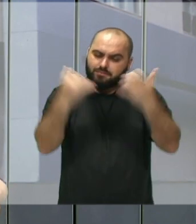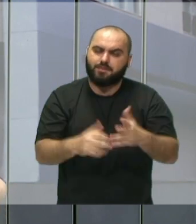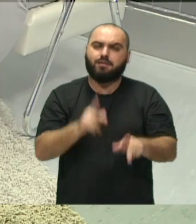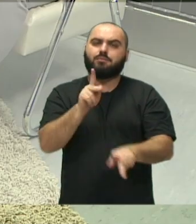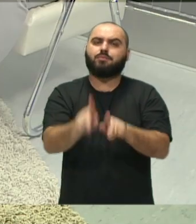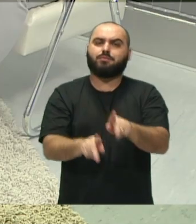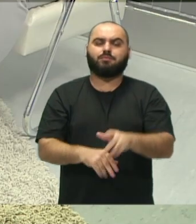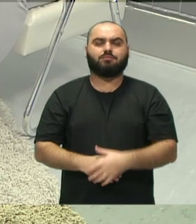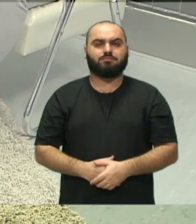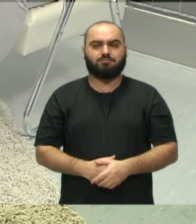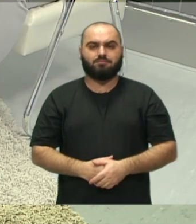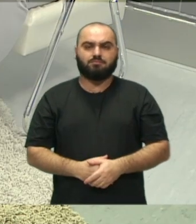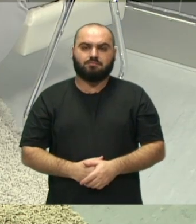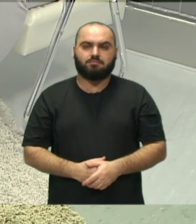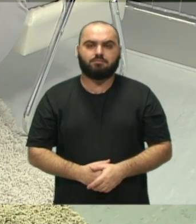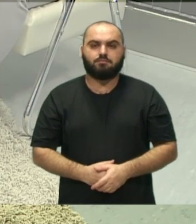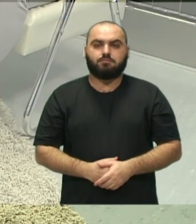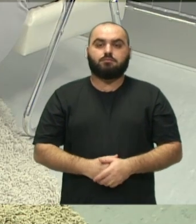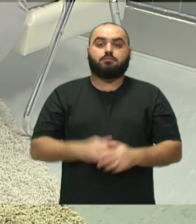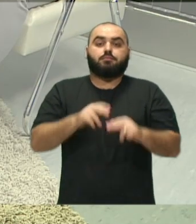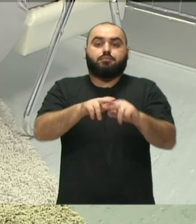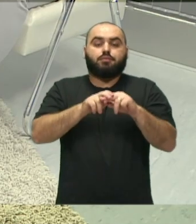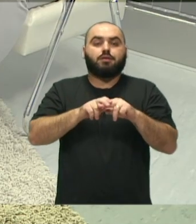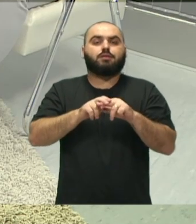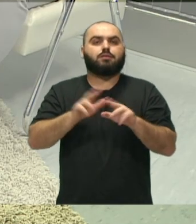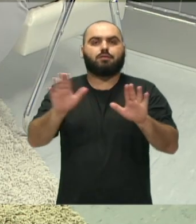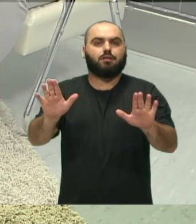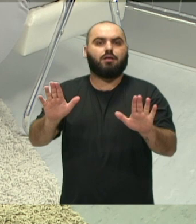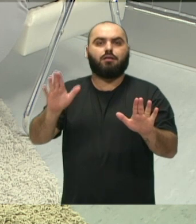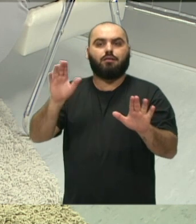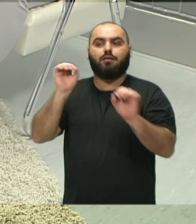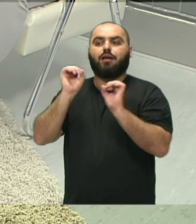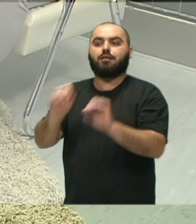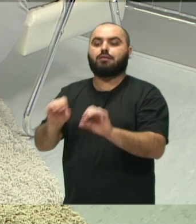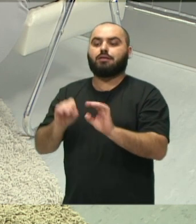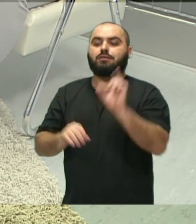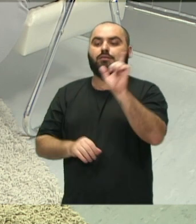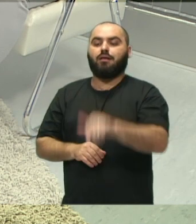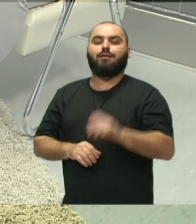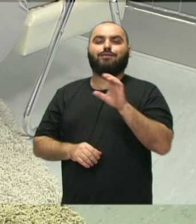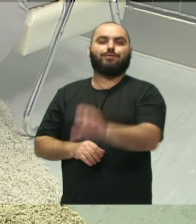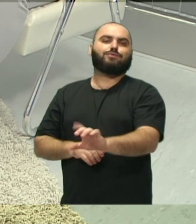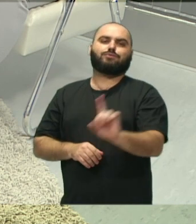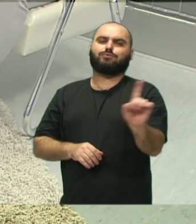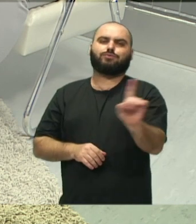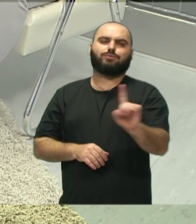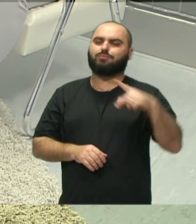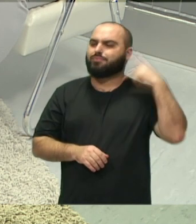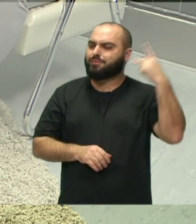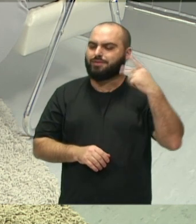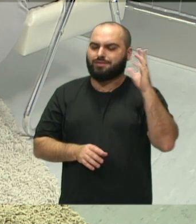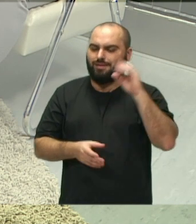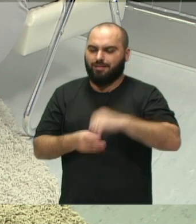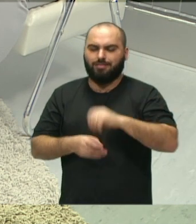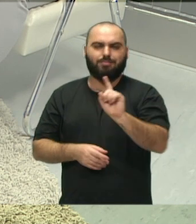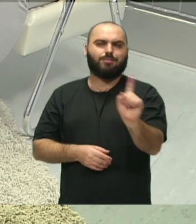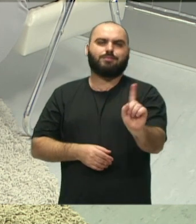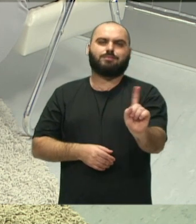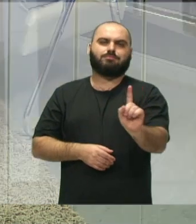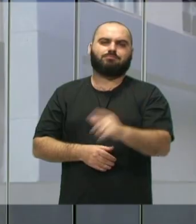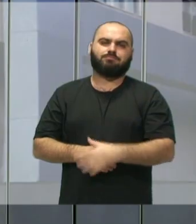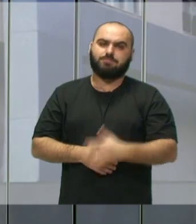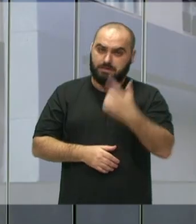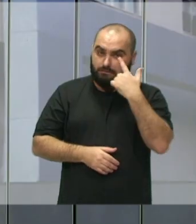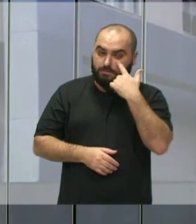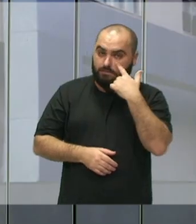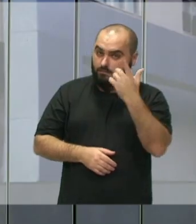acontece. Então, eu não vejo que a educação é para isso. Eu não vejo que é para isso. Veja bem,